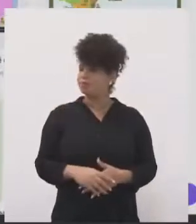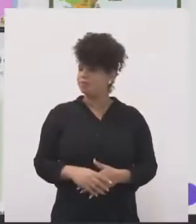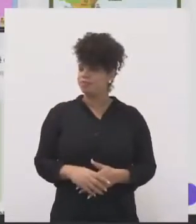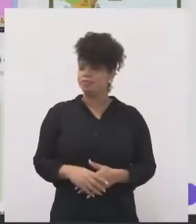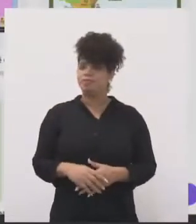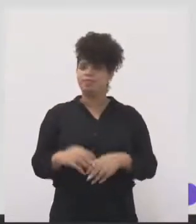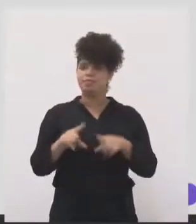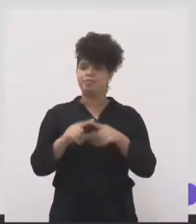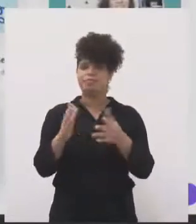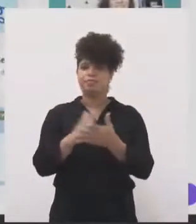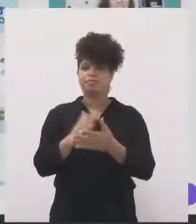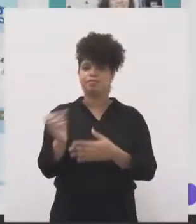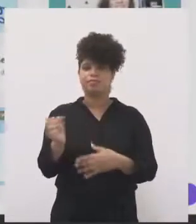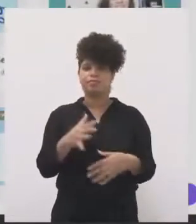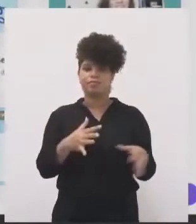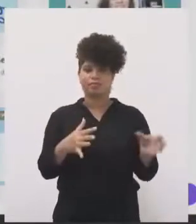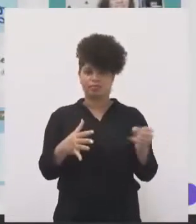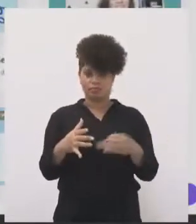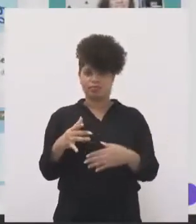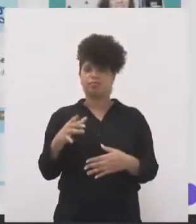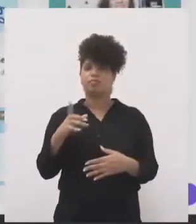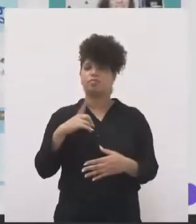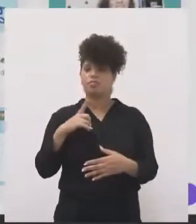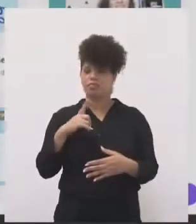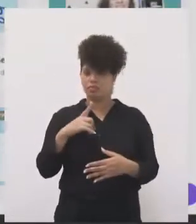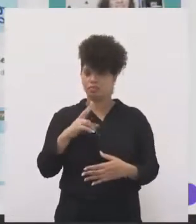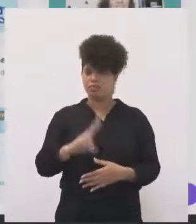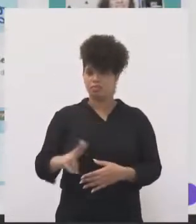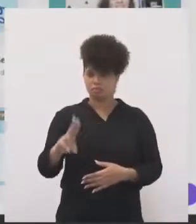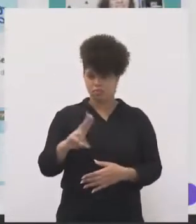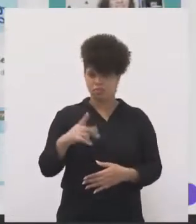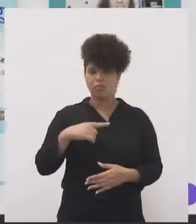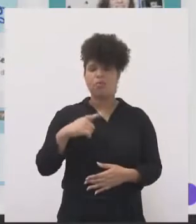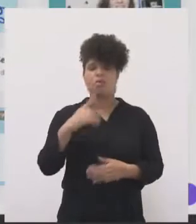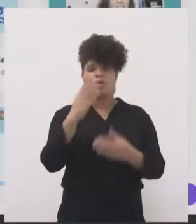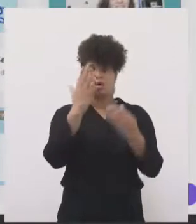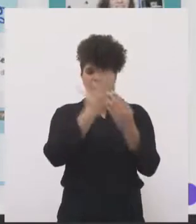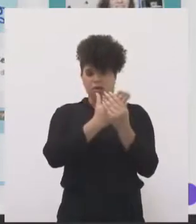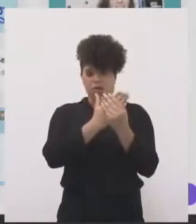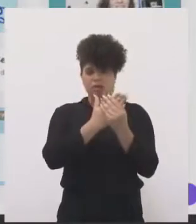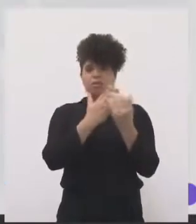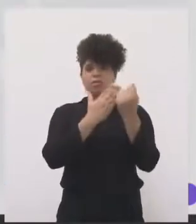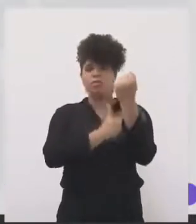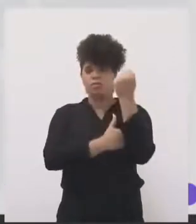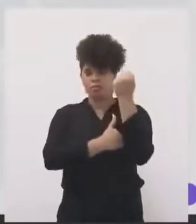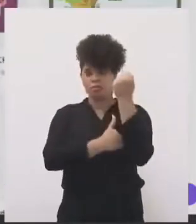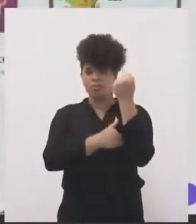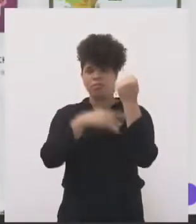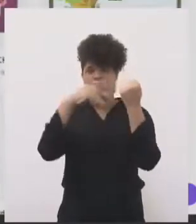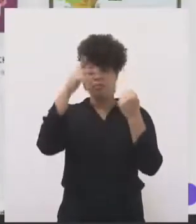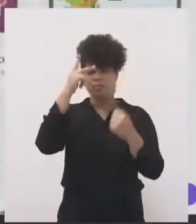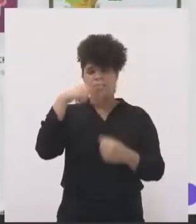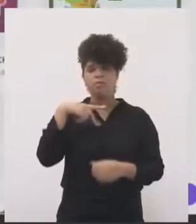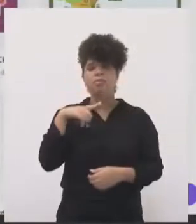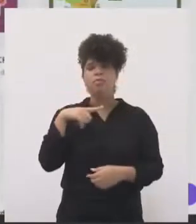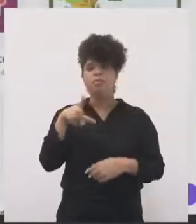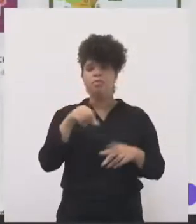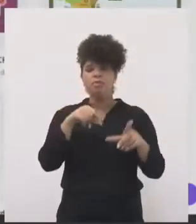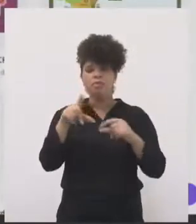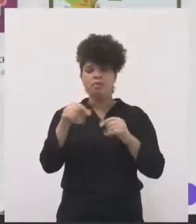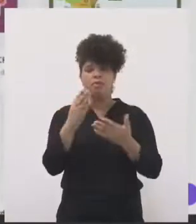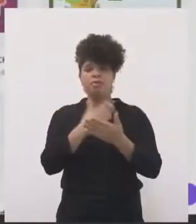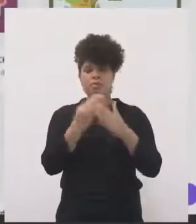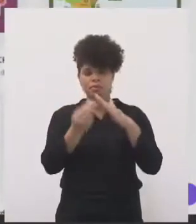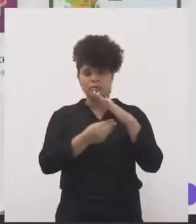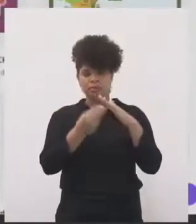mais recentes, eles ficam guardados em uma pasta separada. Tem ainda uma opção, né, dos designs que foram